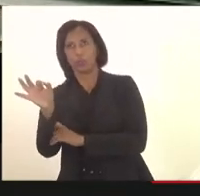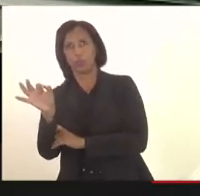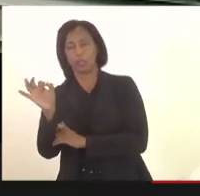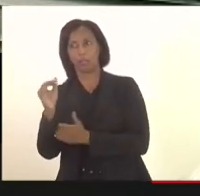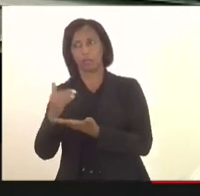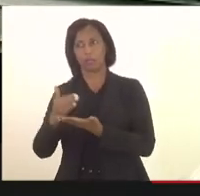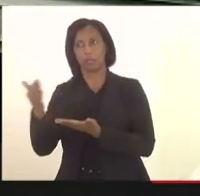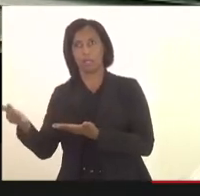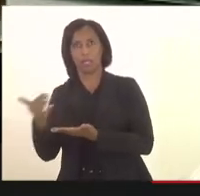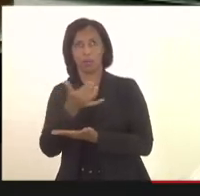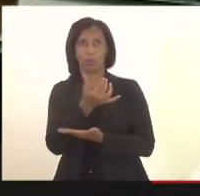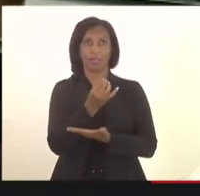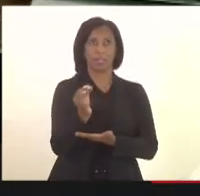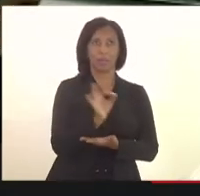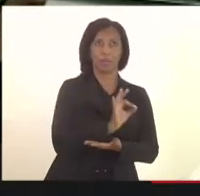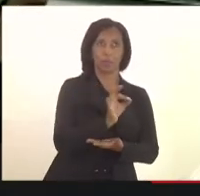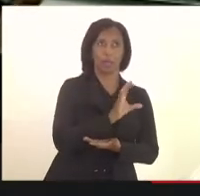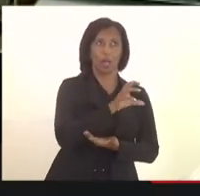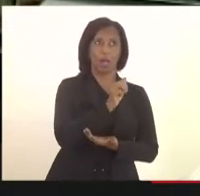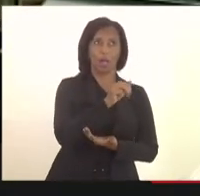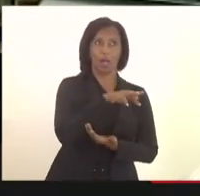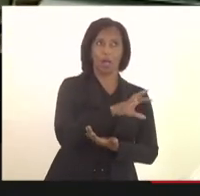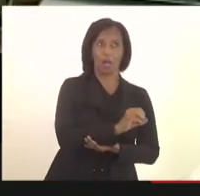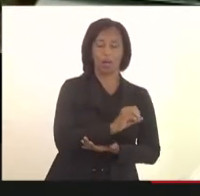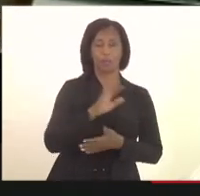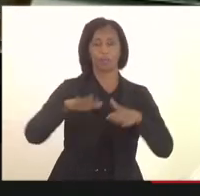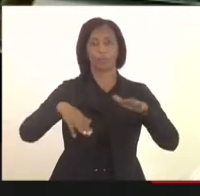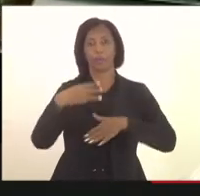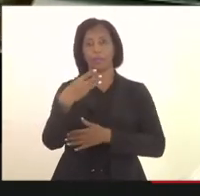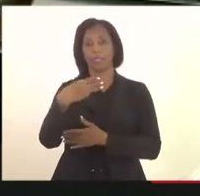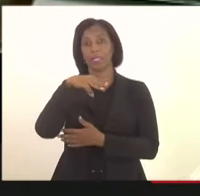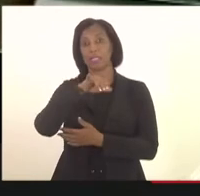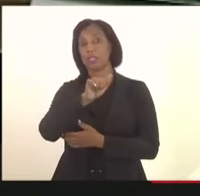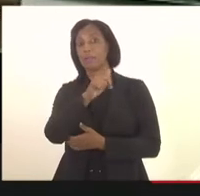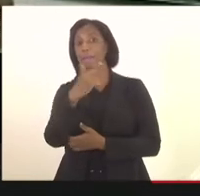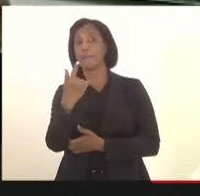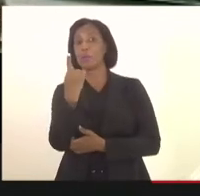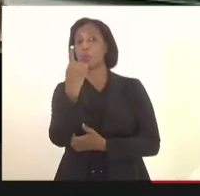campo, está na ordem de 3 mil barris por dia.